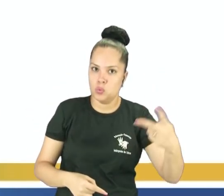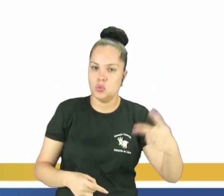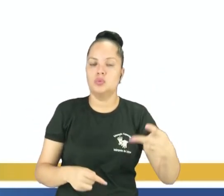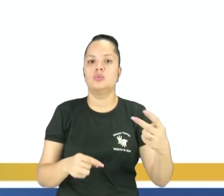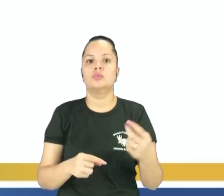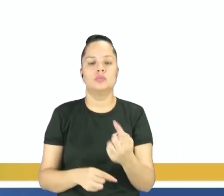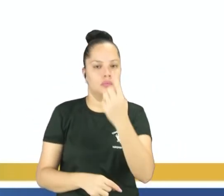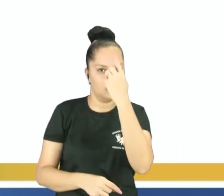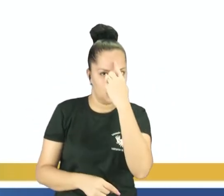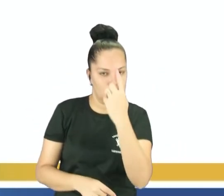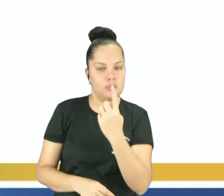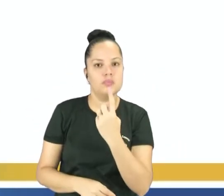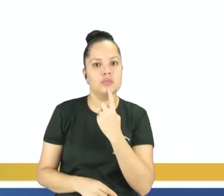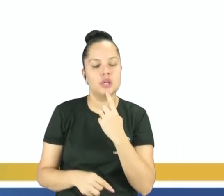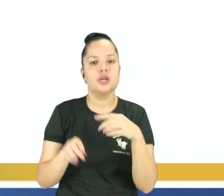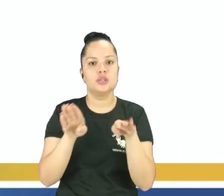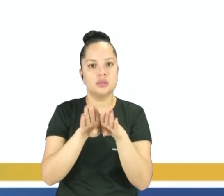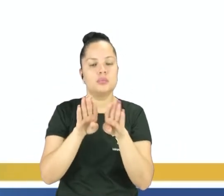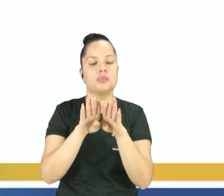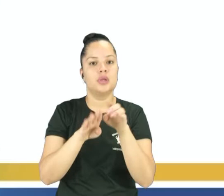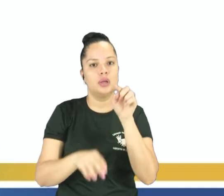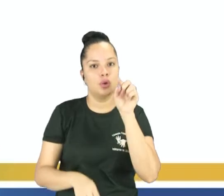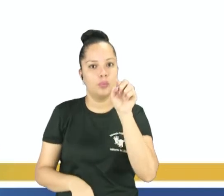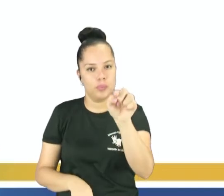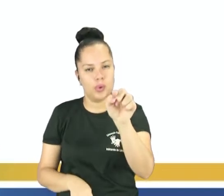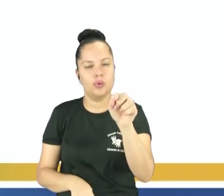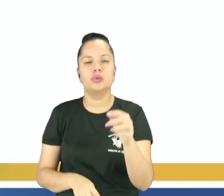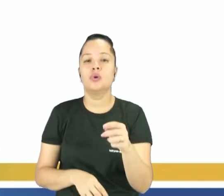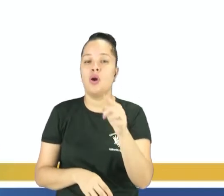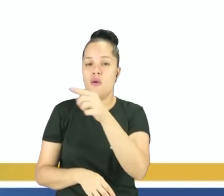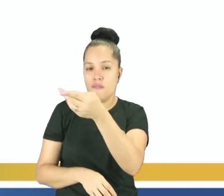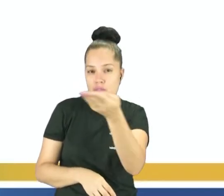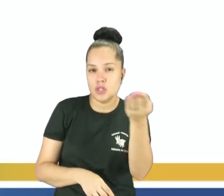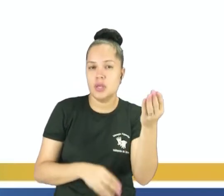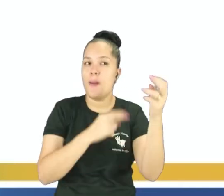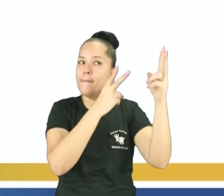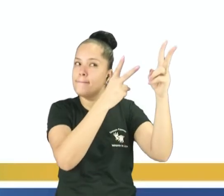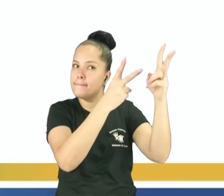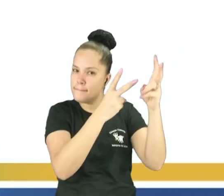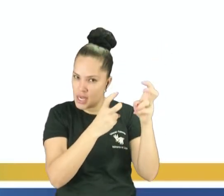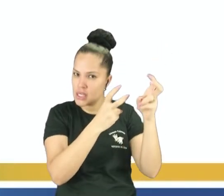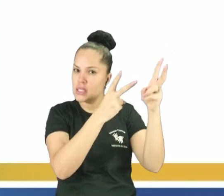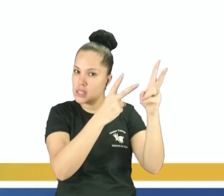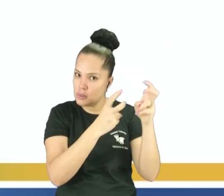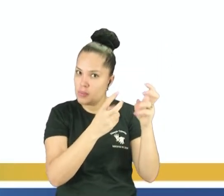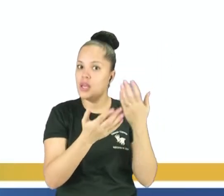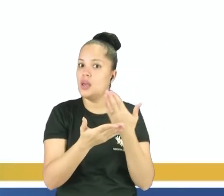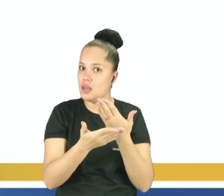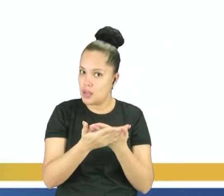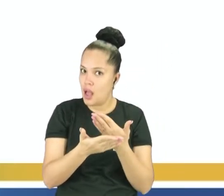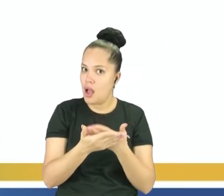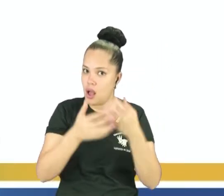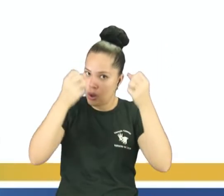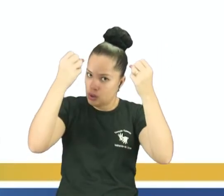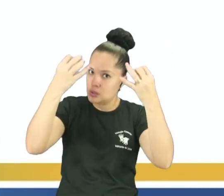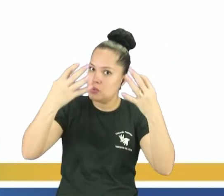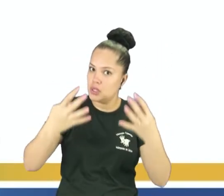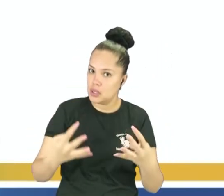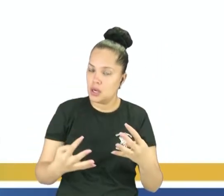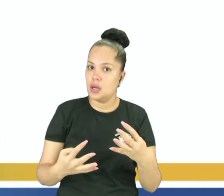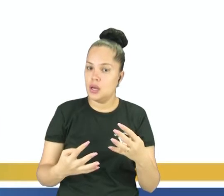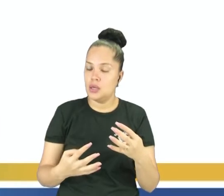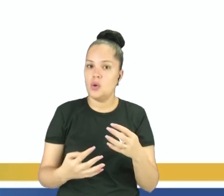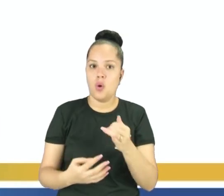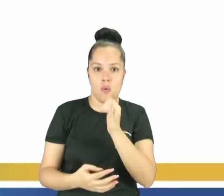importante aqui é você reconhecer intuitivamente, né, respaldado nessa aula, que tipo de simetria